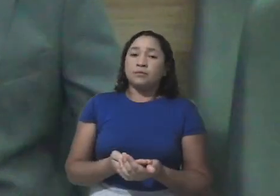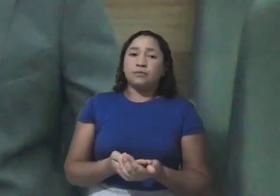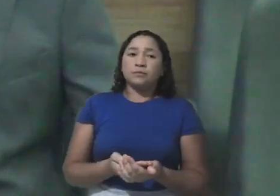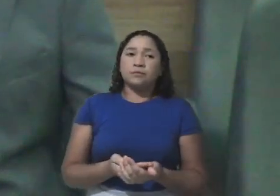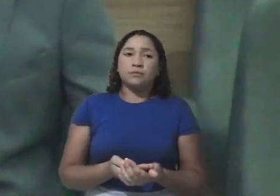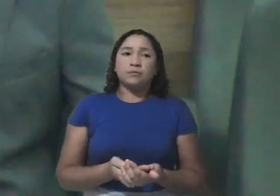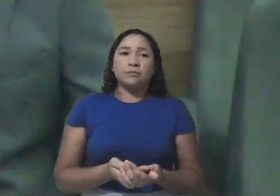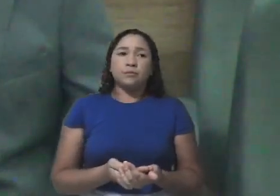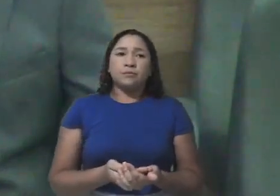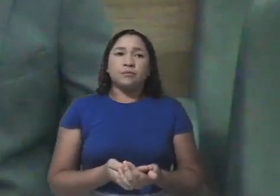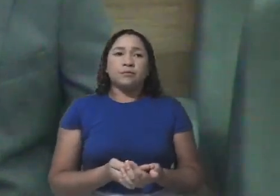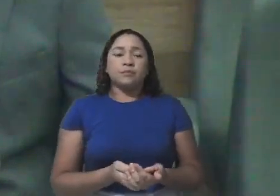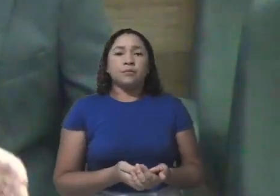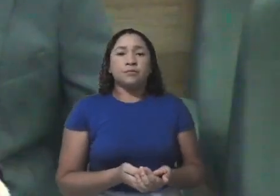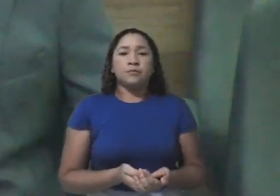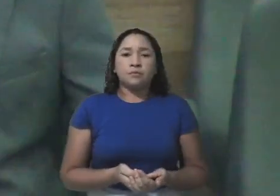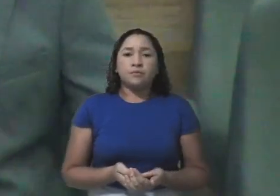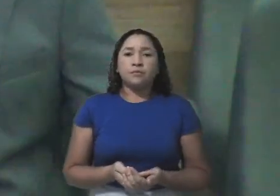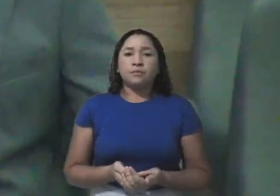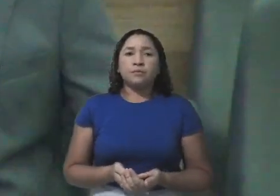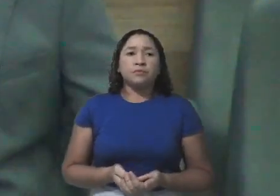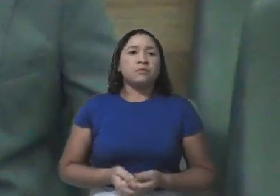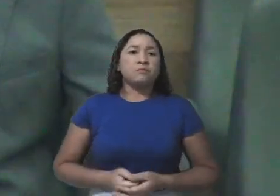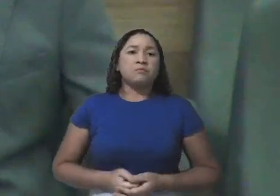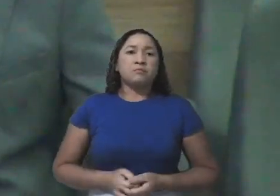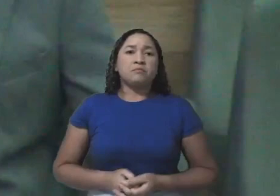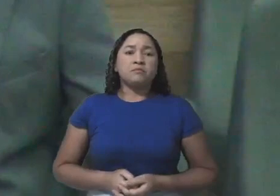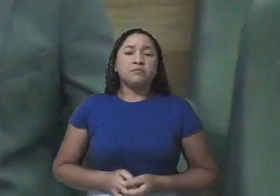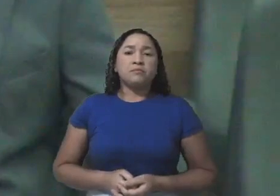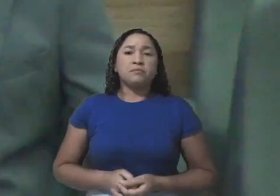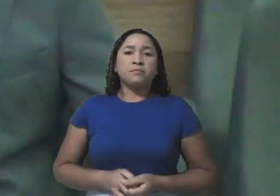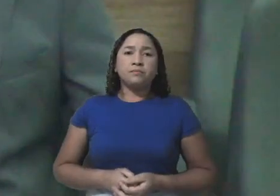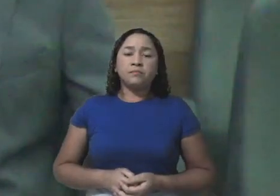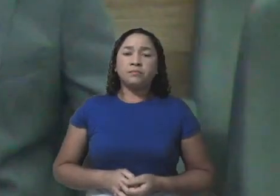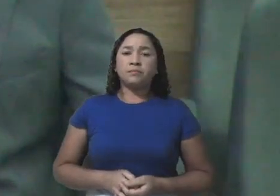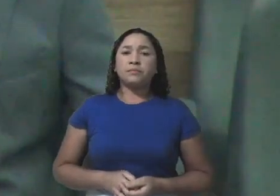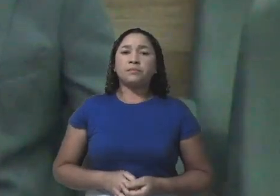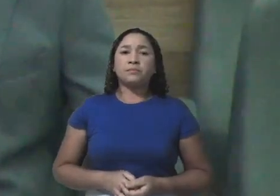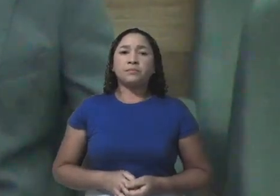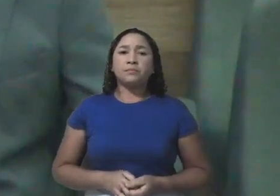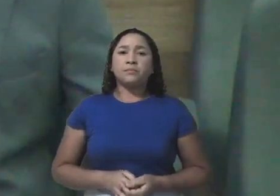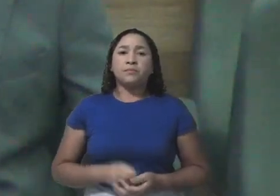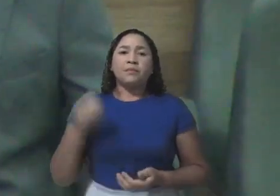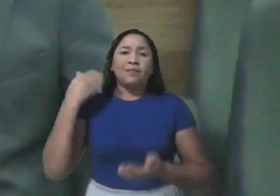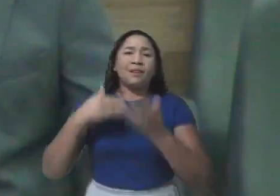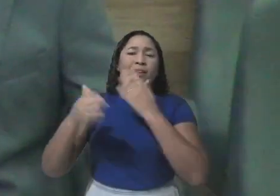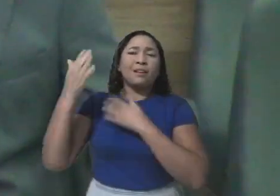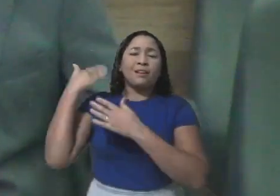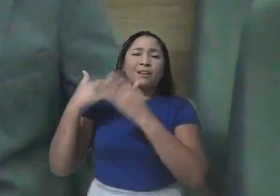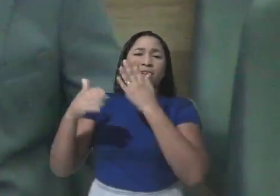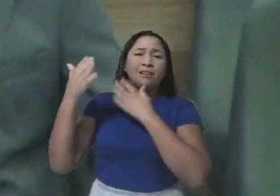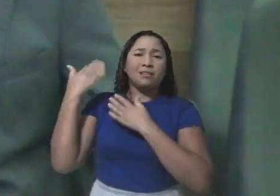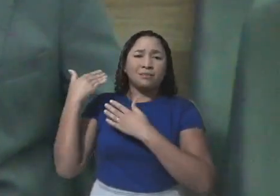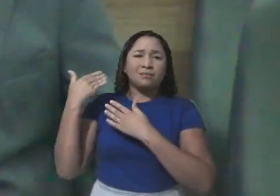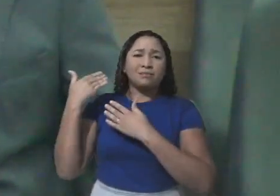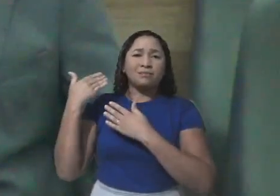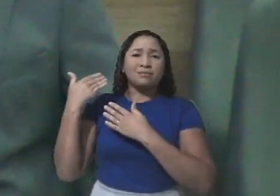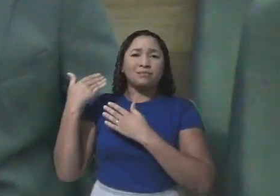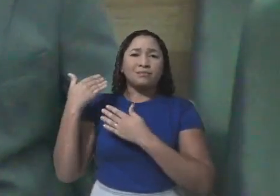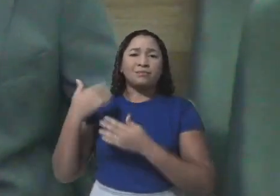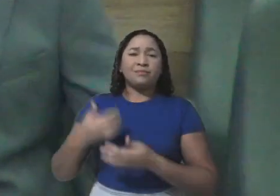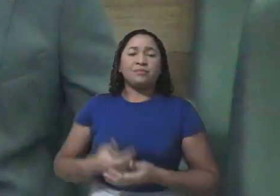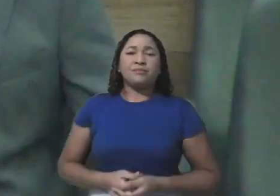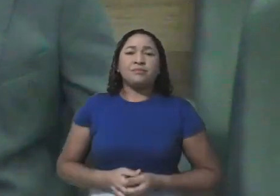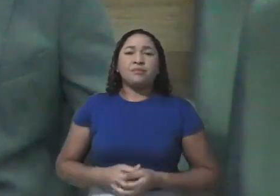Segundo tópico, meu irmão, qual a necessidade de um credo? Desde épocas remotas, primordiais,